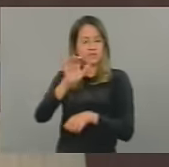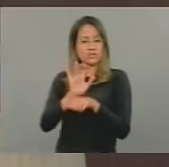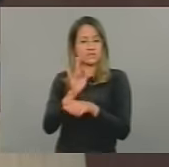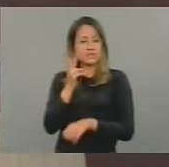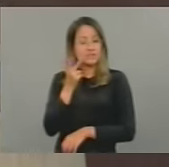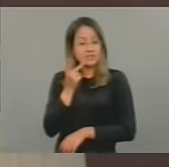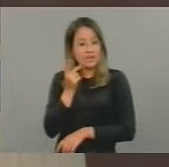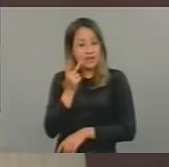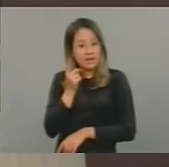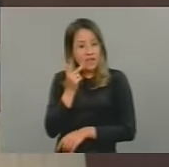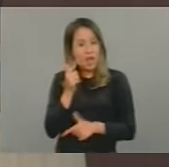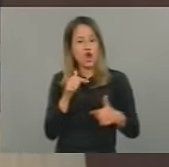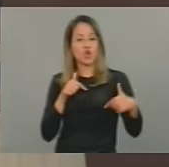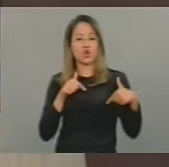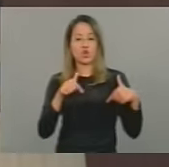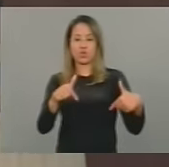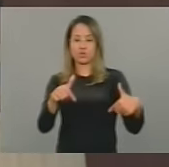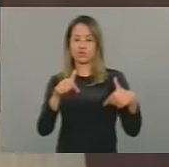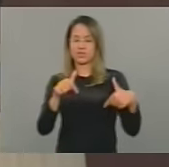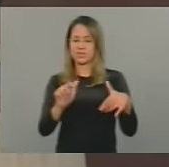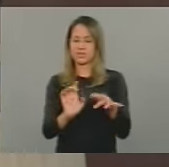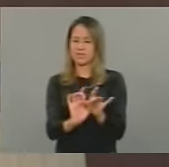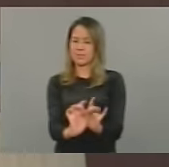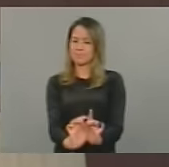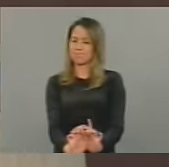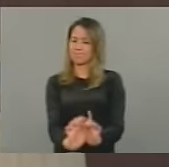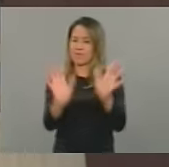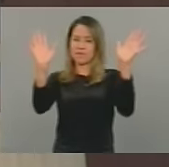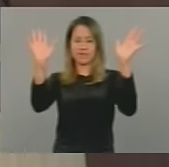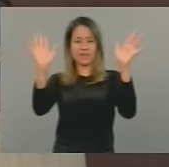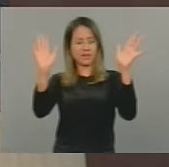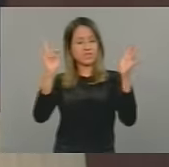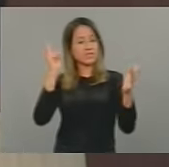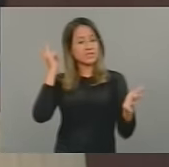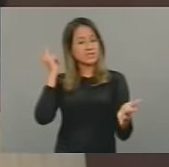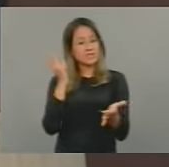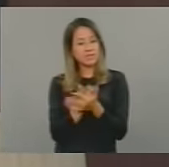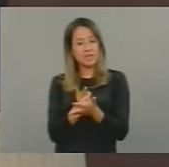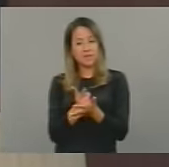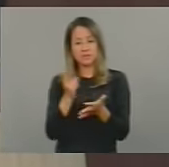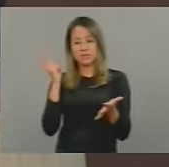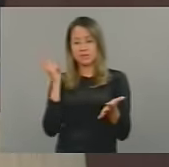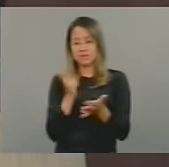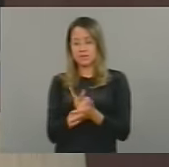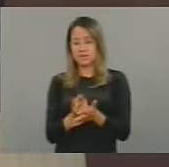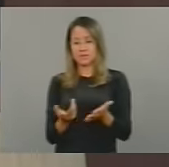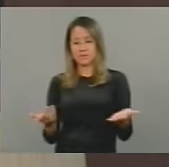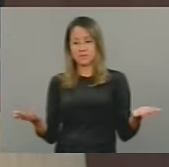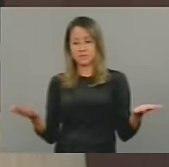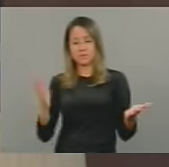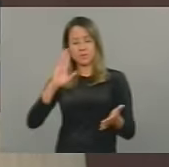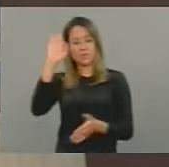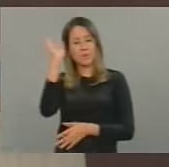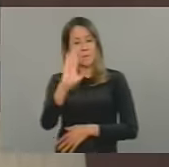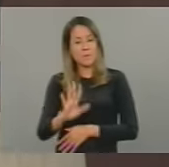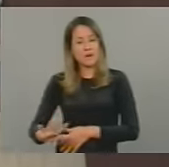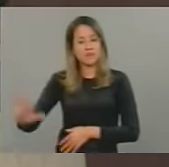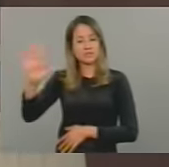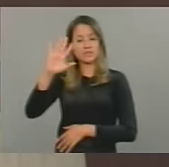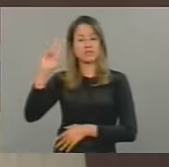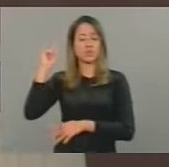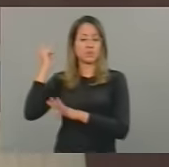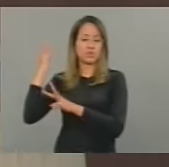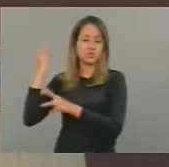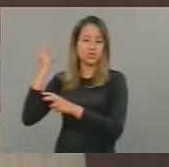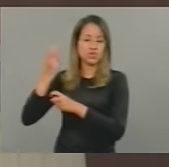uma história de luta pela liberdade e de apreço ao Brasil e à sua história. Era